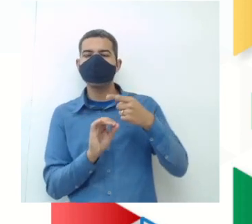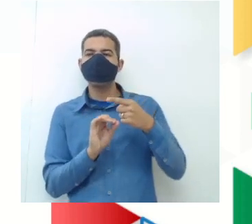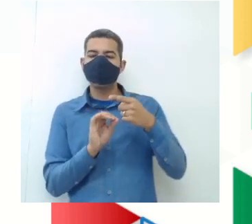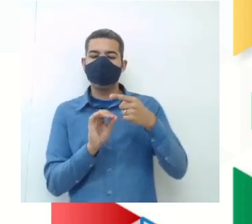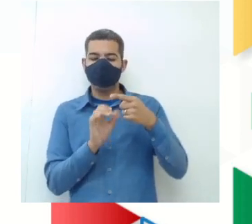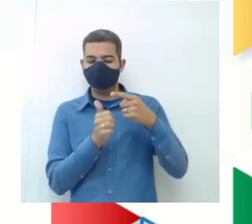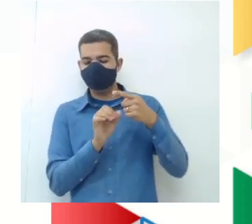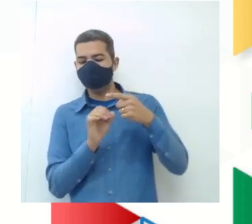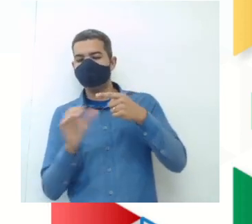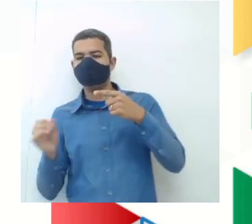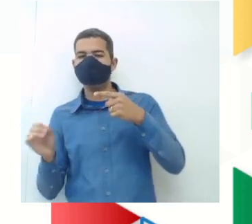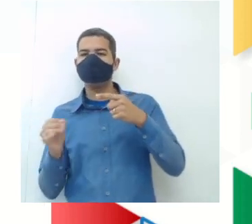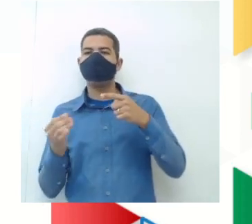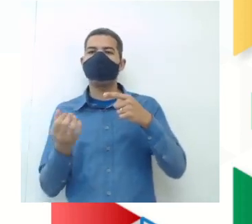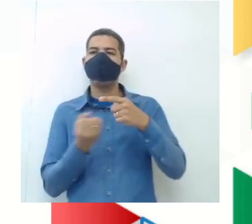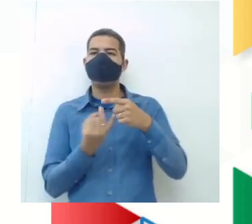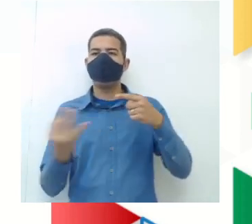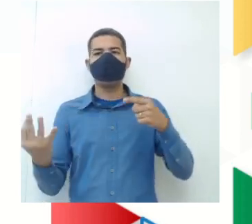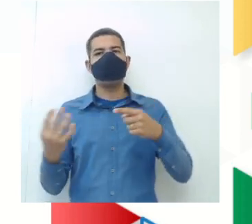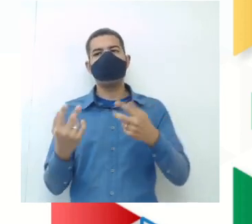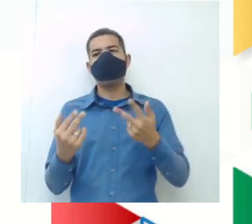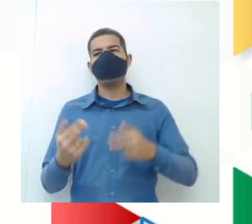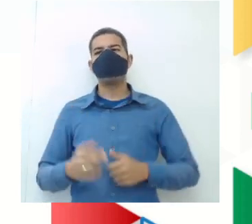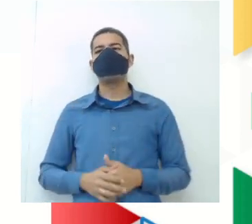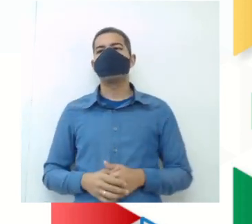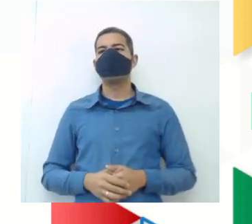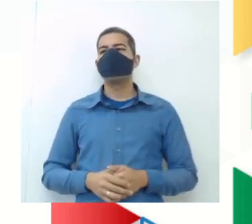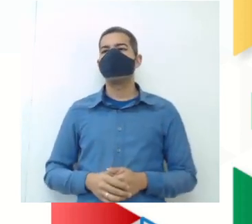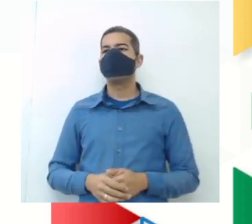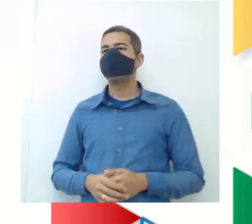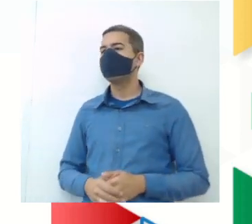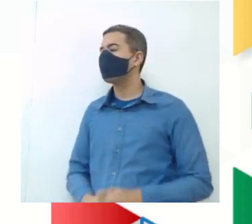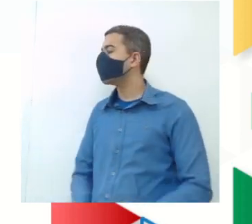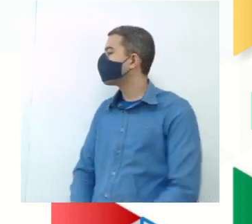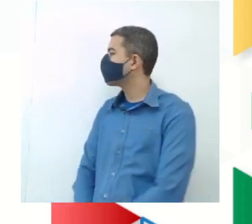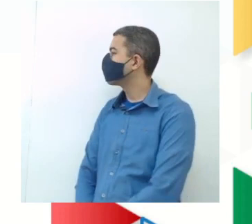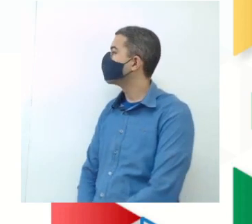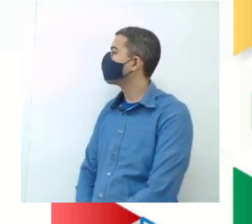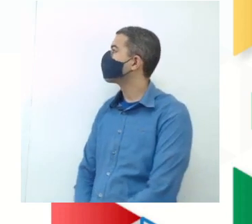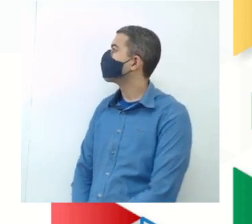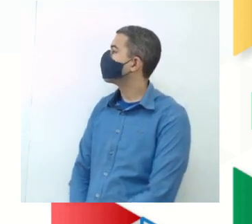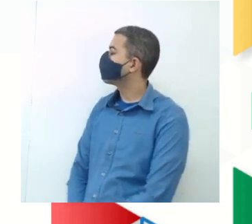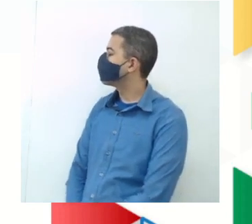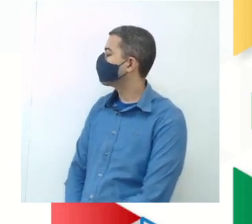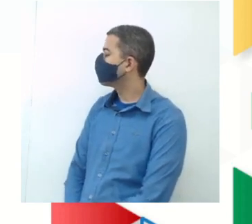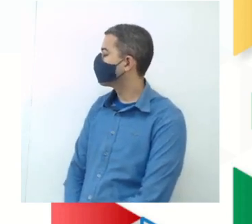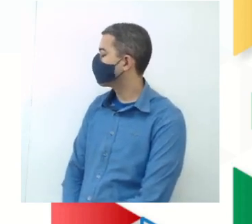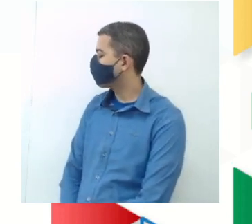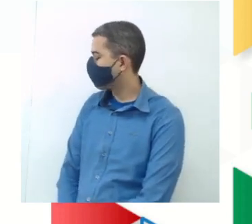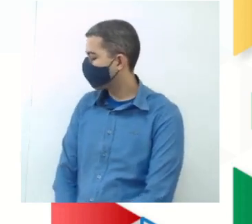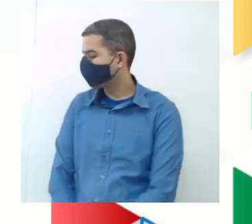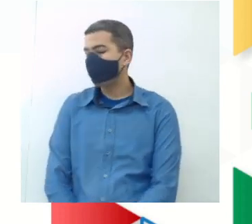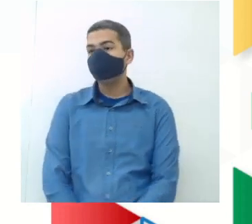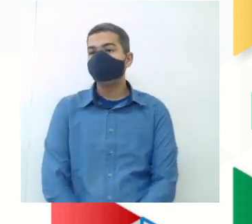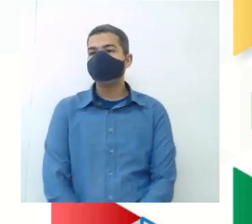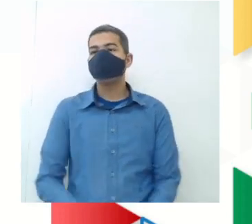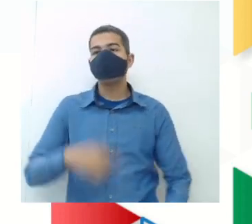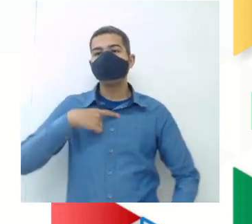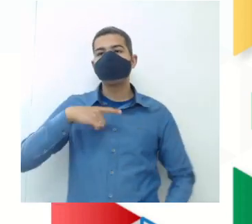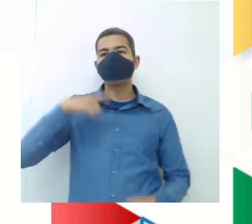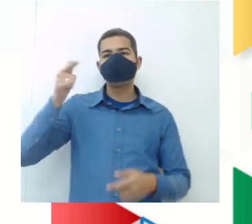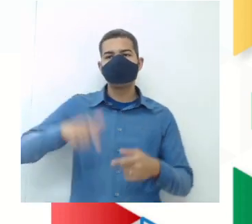é igual. Se ligou? Prestou atenção? Então, vem comigo, ó. 18 sobre 10 mais 7 décimos. Repete